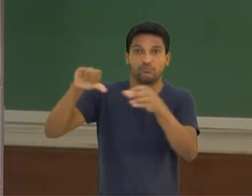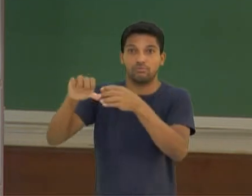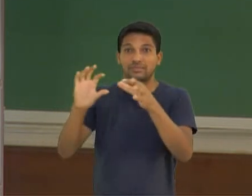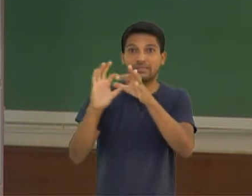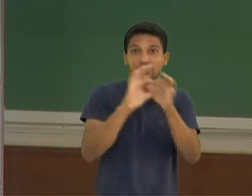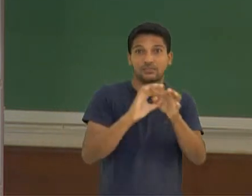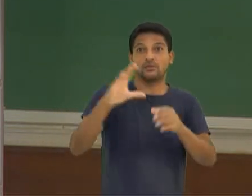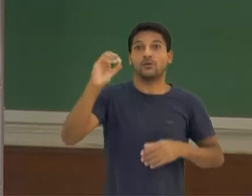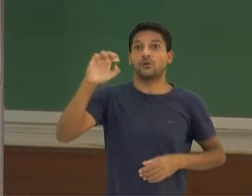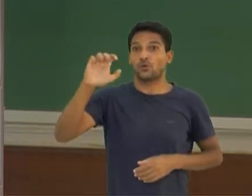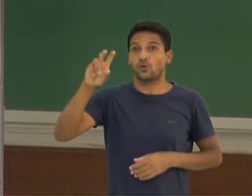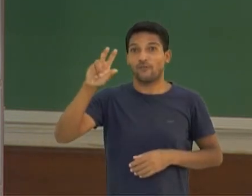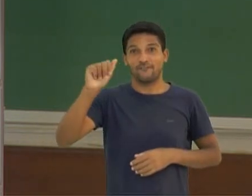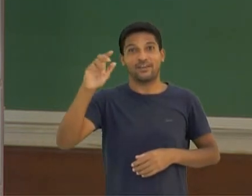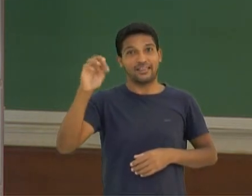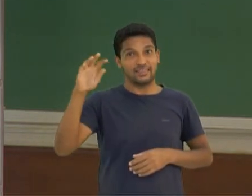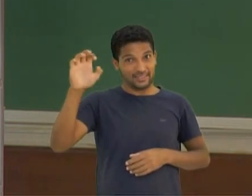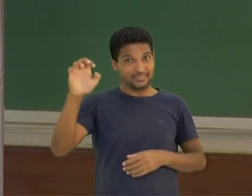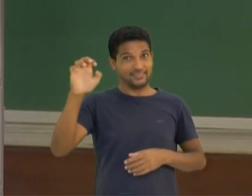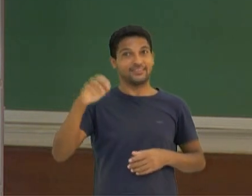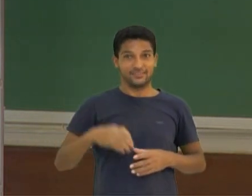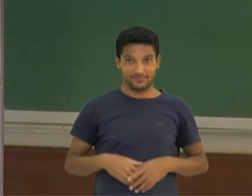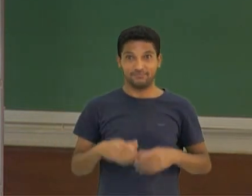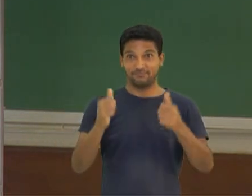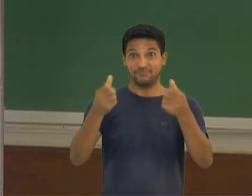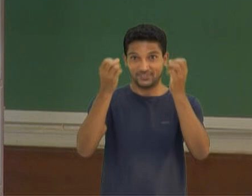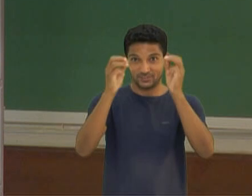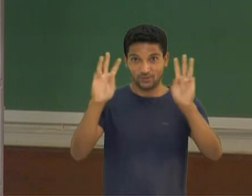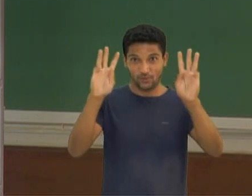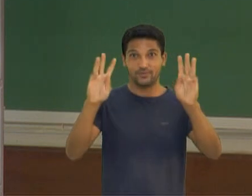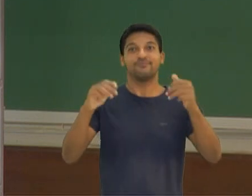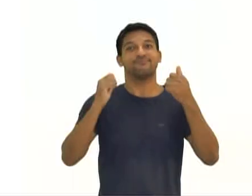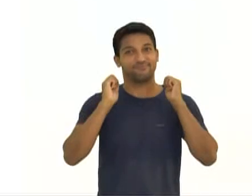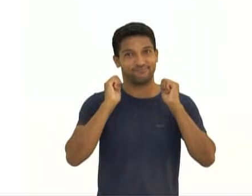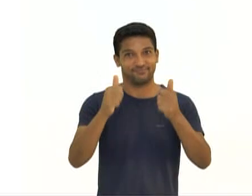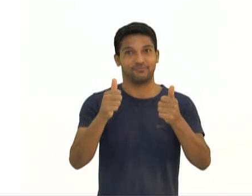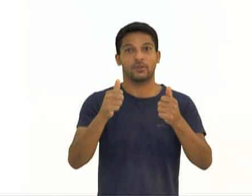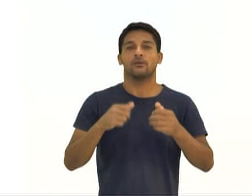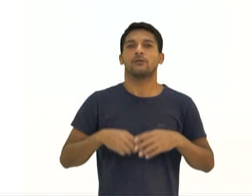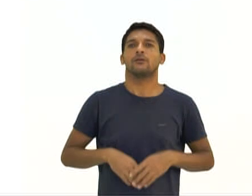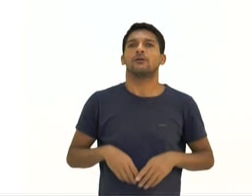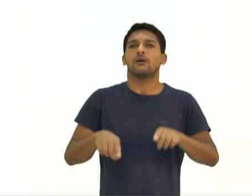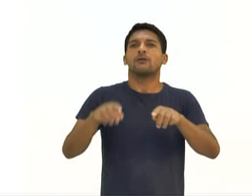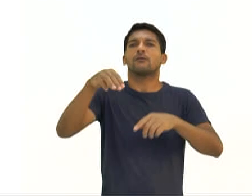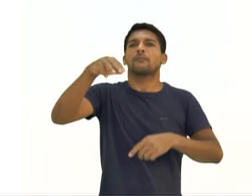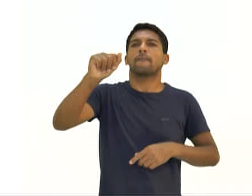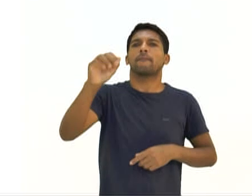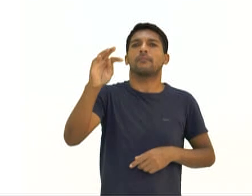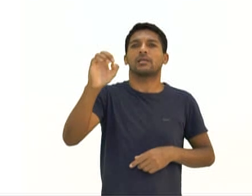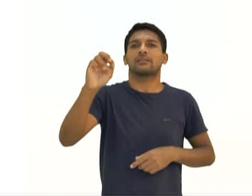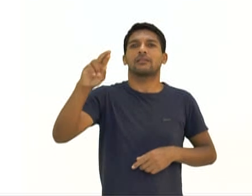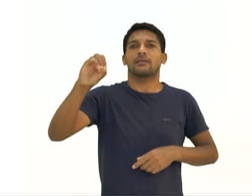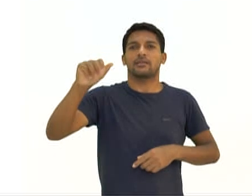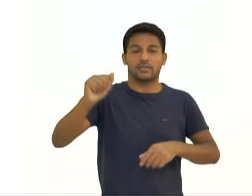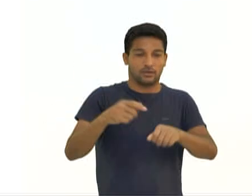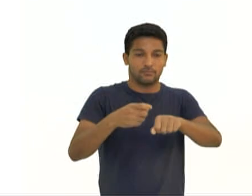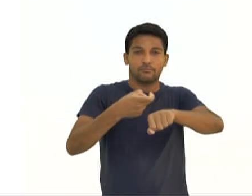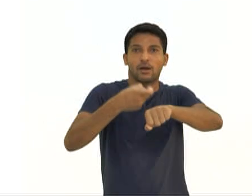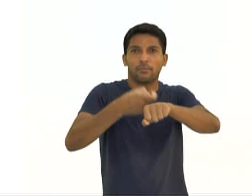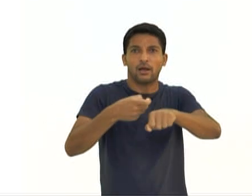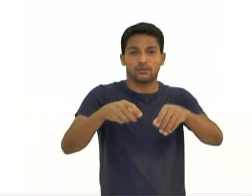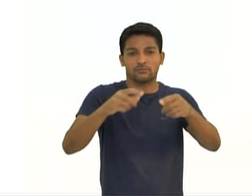Show? Show! Beleza? E a matéria em si, galera, possui